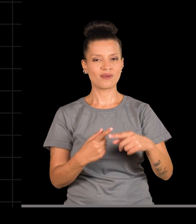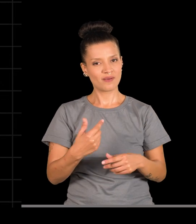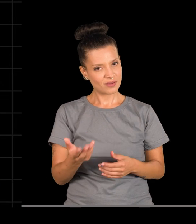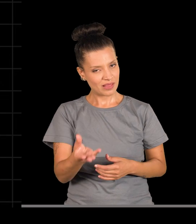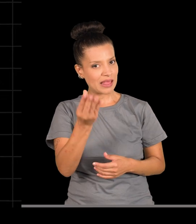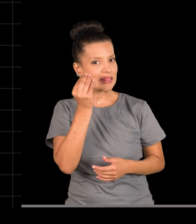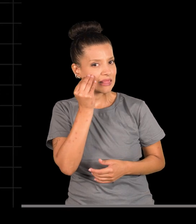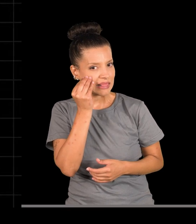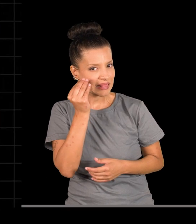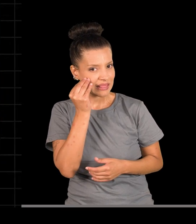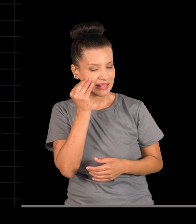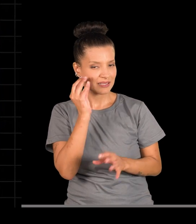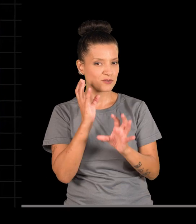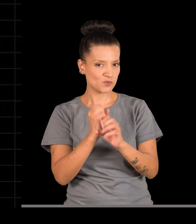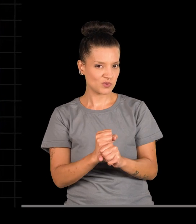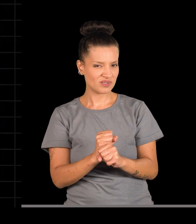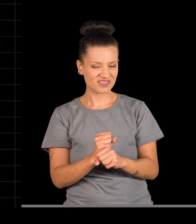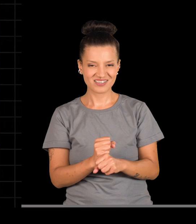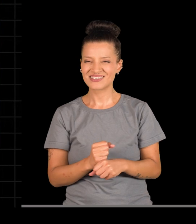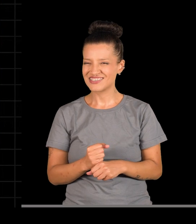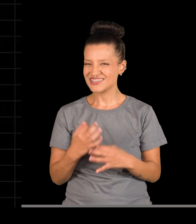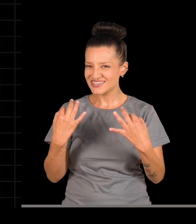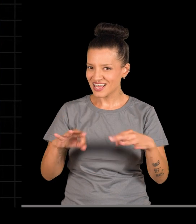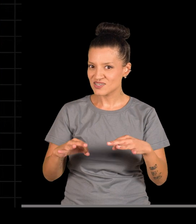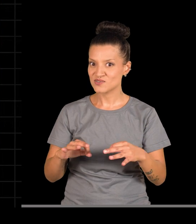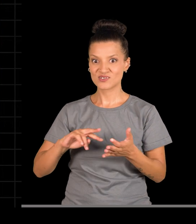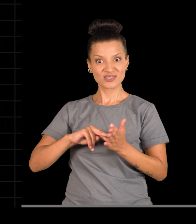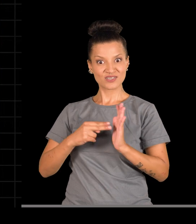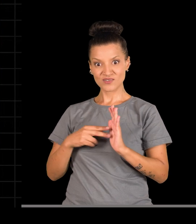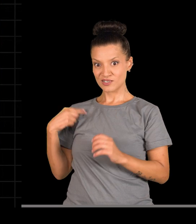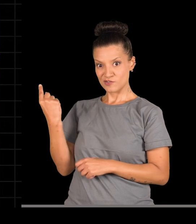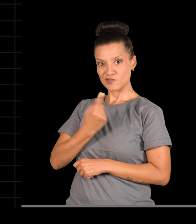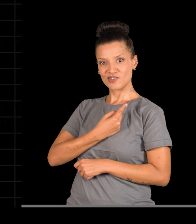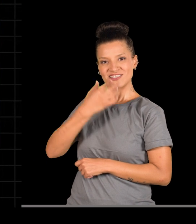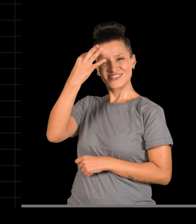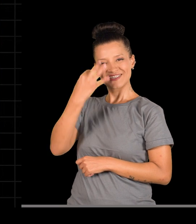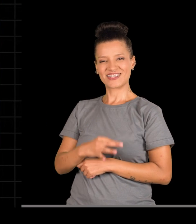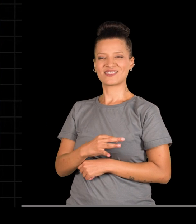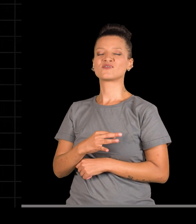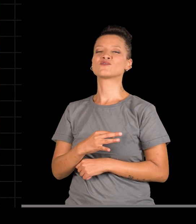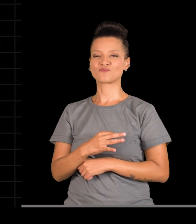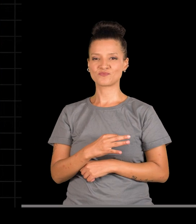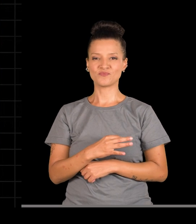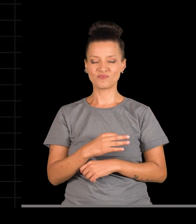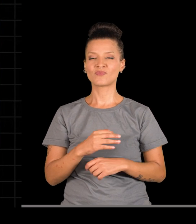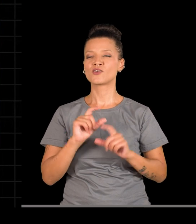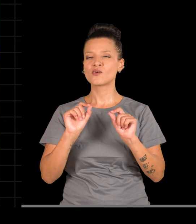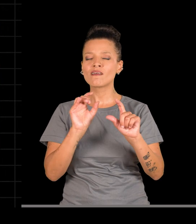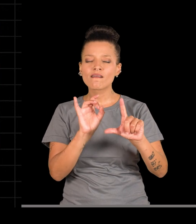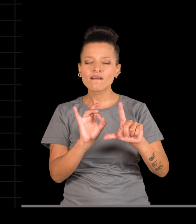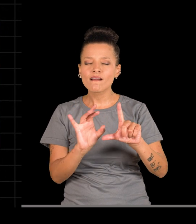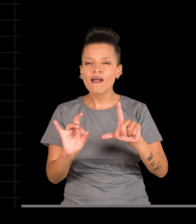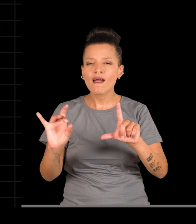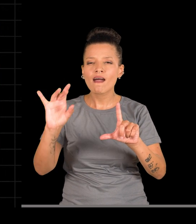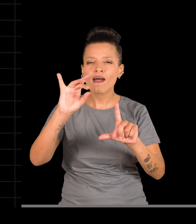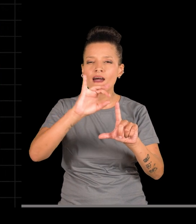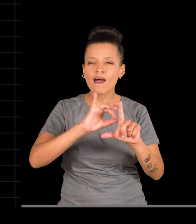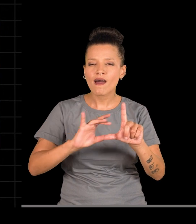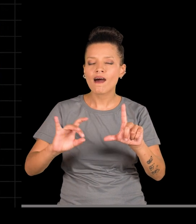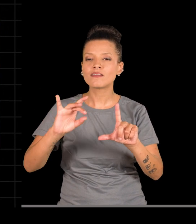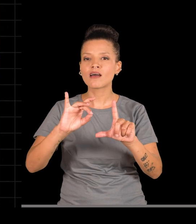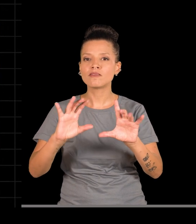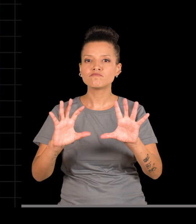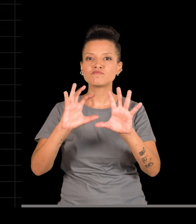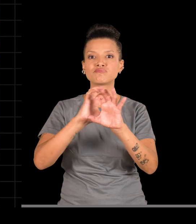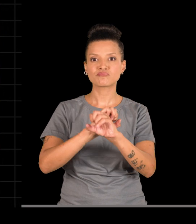é o quadrado inteiro aqui, né? Faz o cálculo aí, vê se dá exatamente igual a 1. Se der, nós acertamos, né? Então nós deduzimos aí a fração que